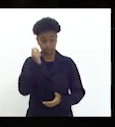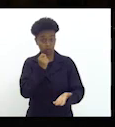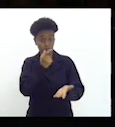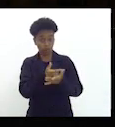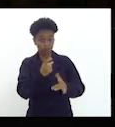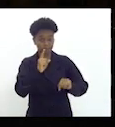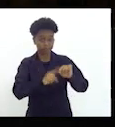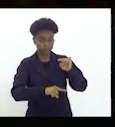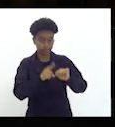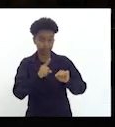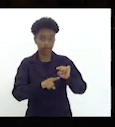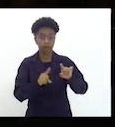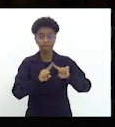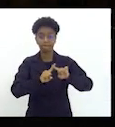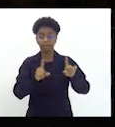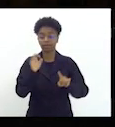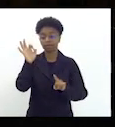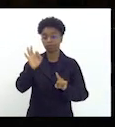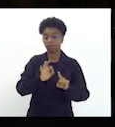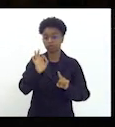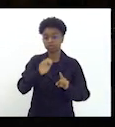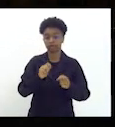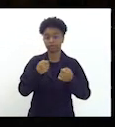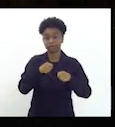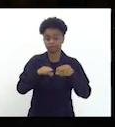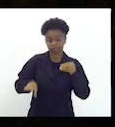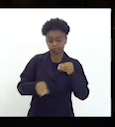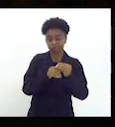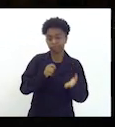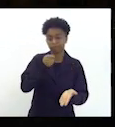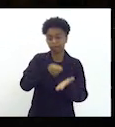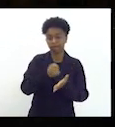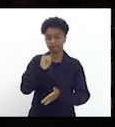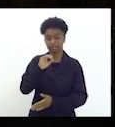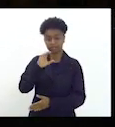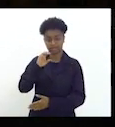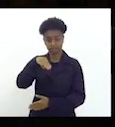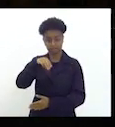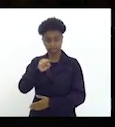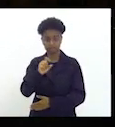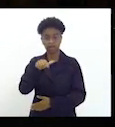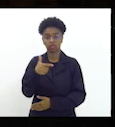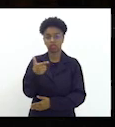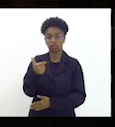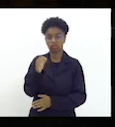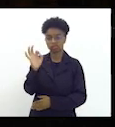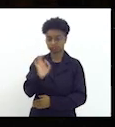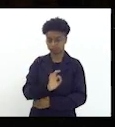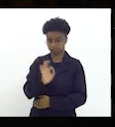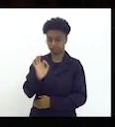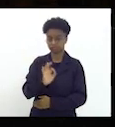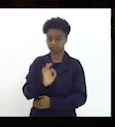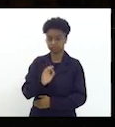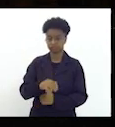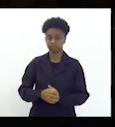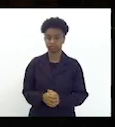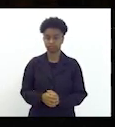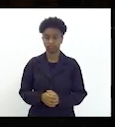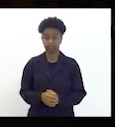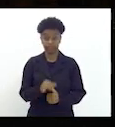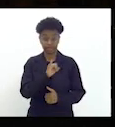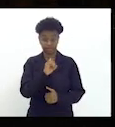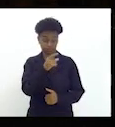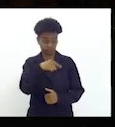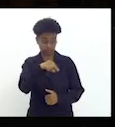um produto que ali conta que incide de Imposto de ICMS é 12 por cento se o senhor